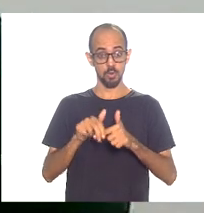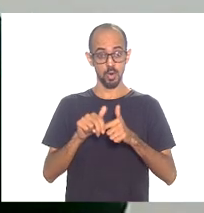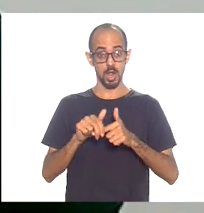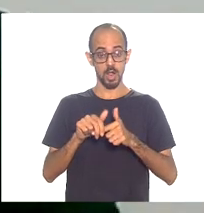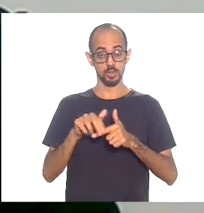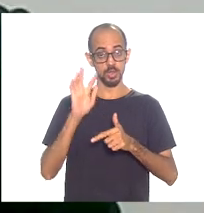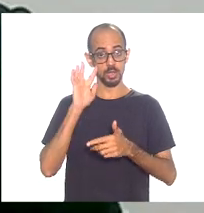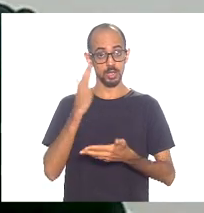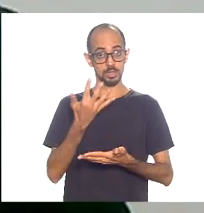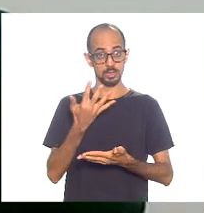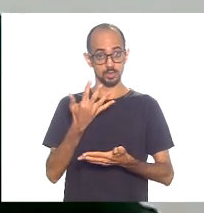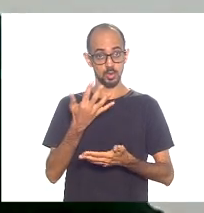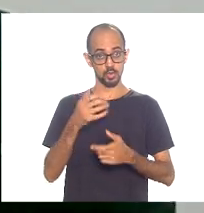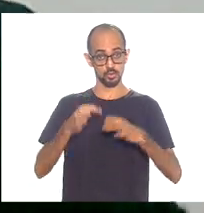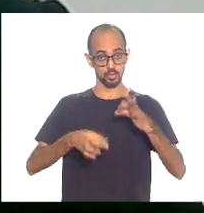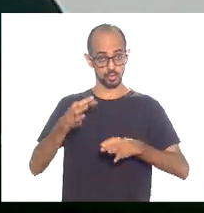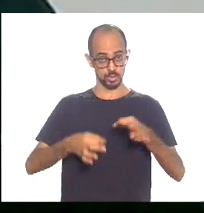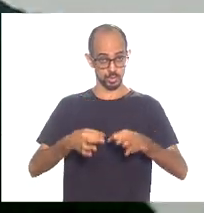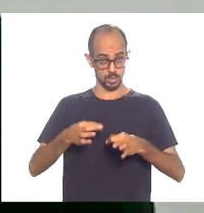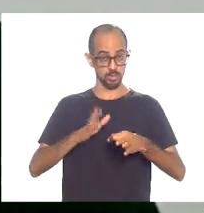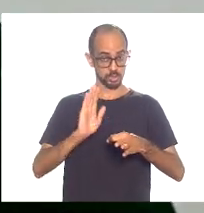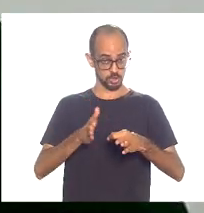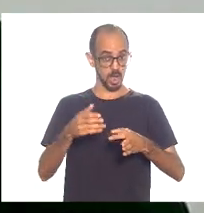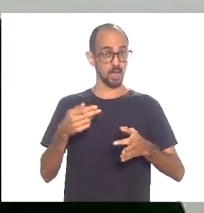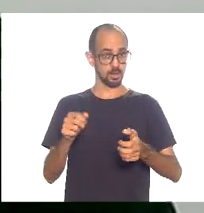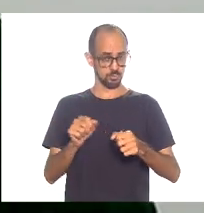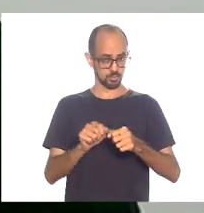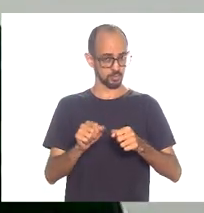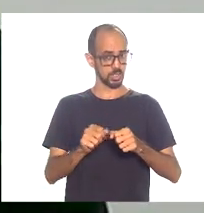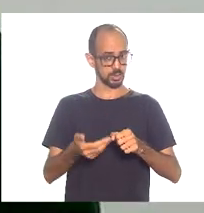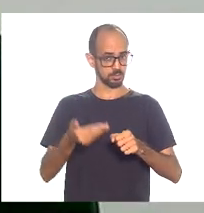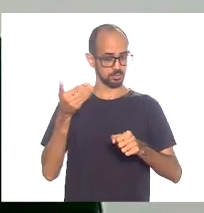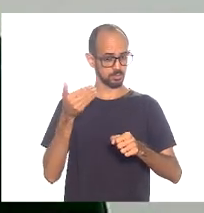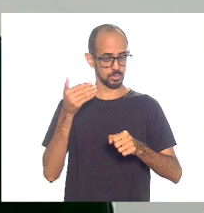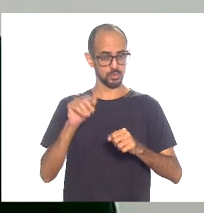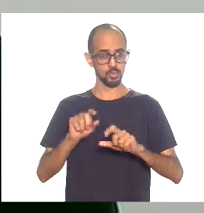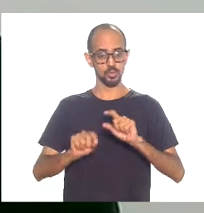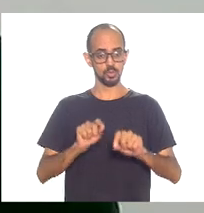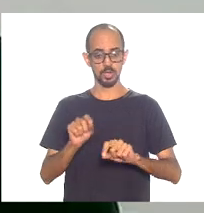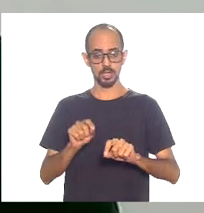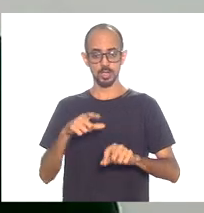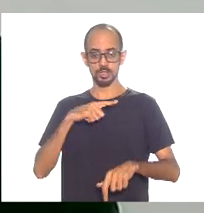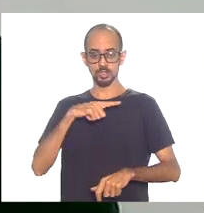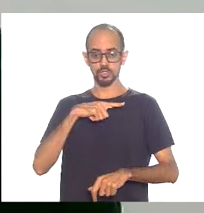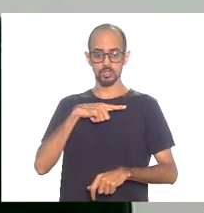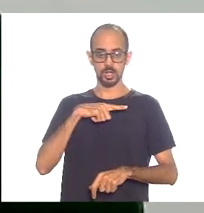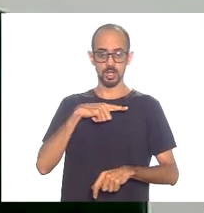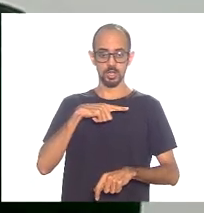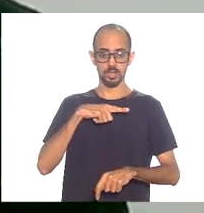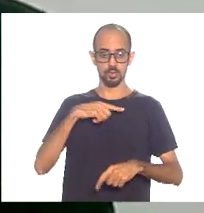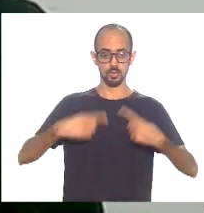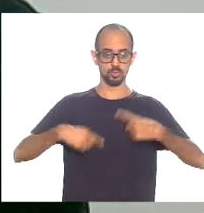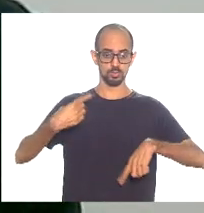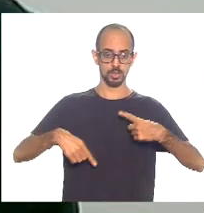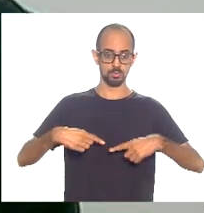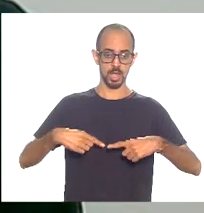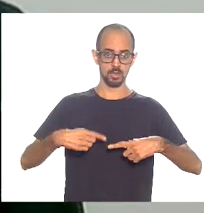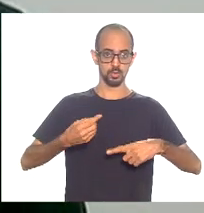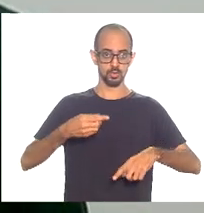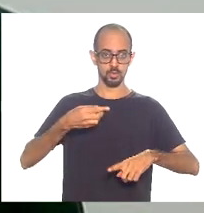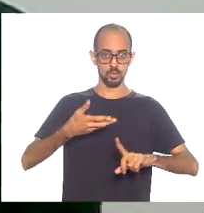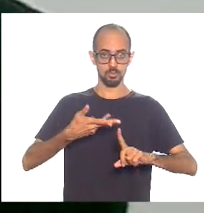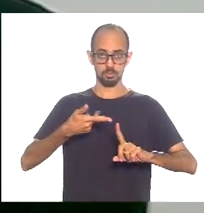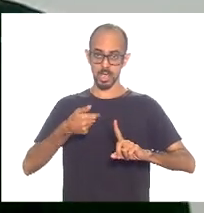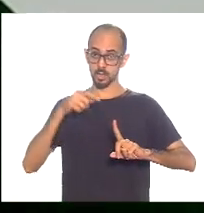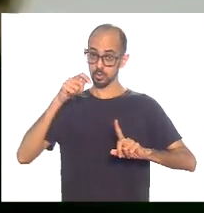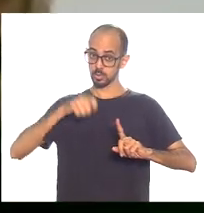decisões judiciais já apostadas, nós temos aí um debate do mérito que pode ser feito